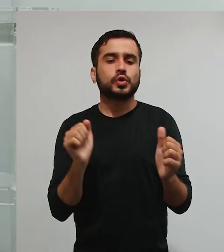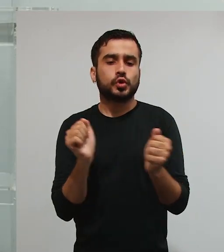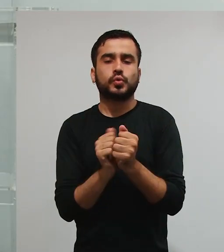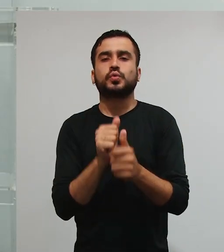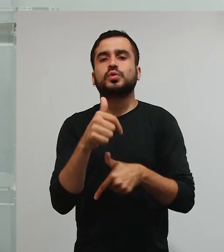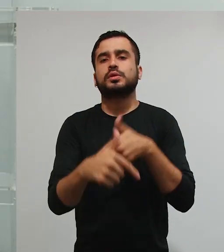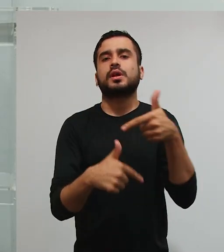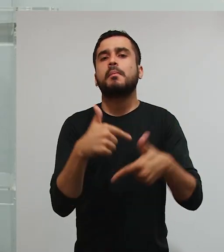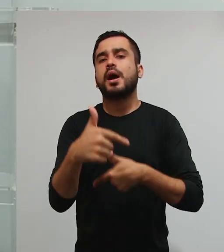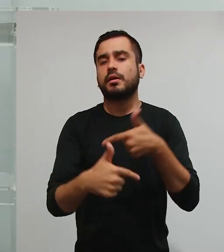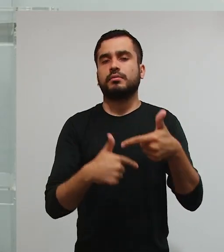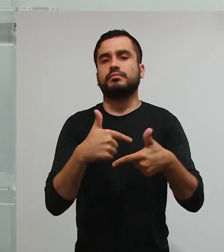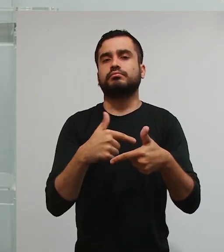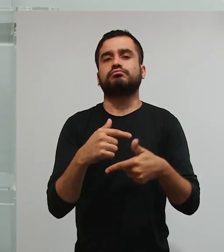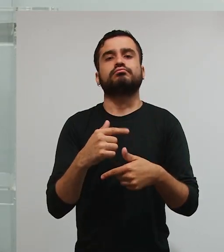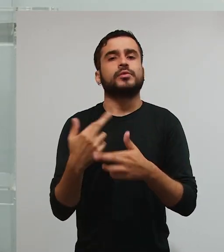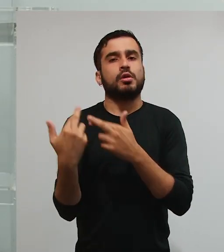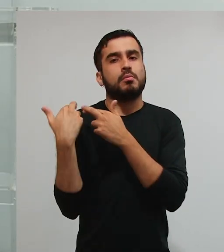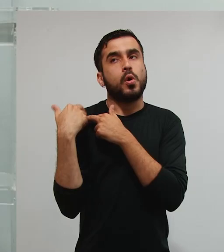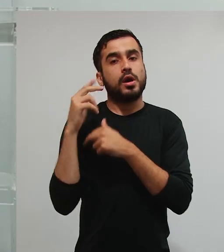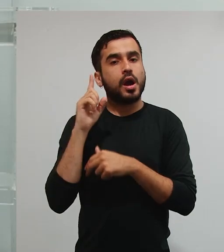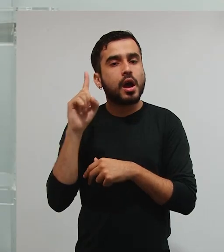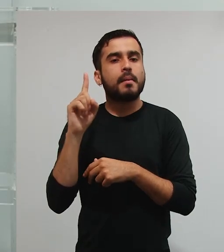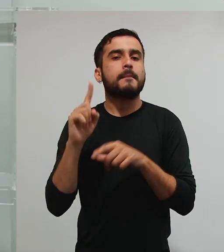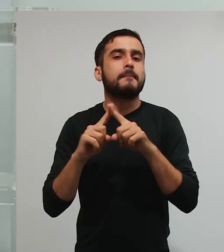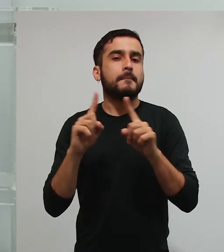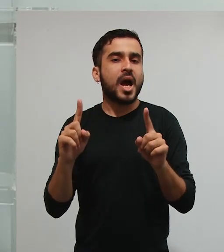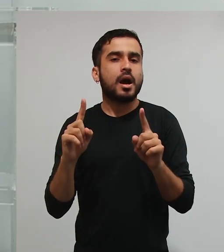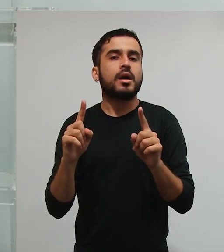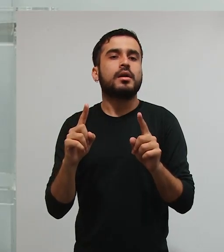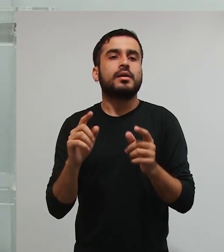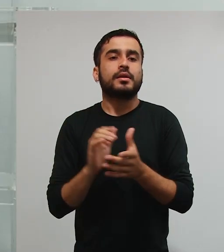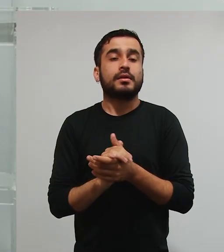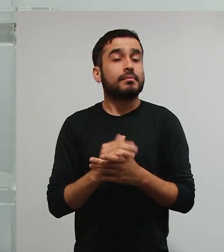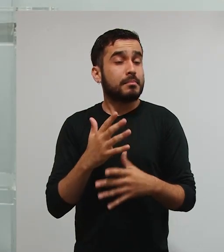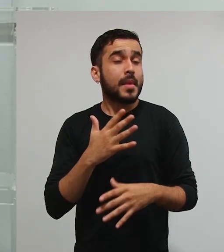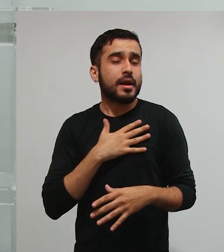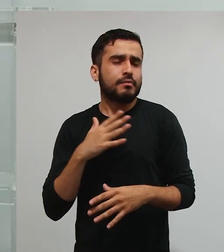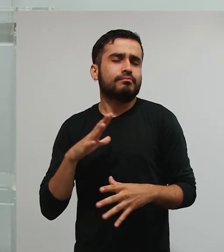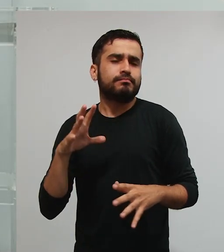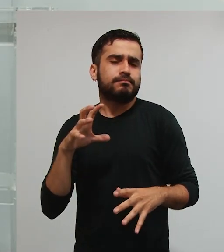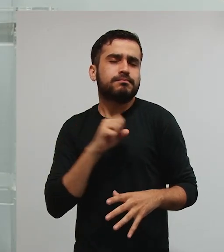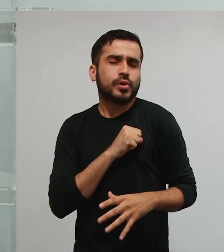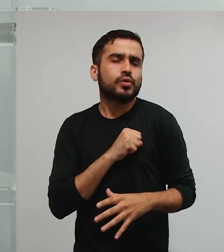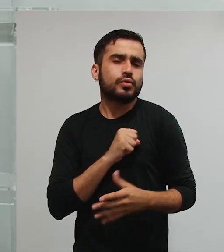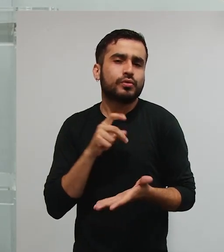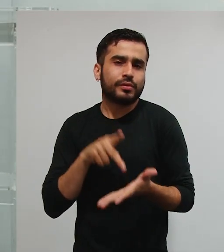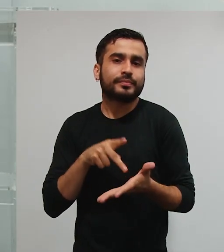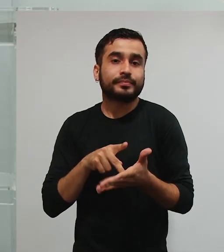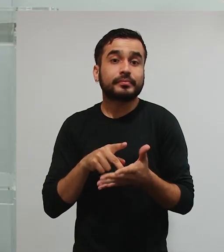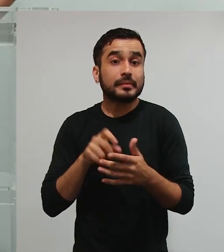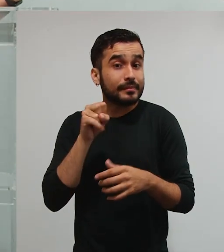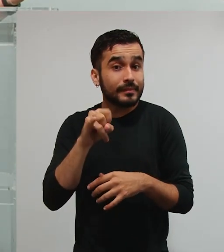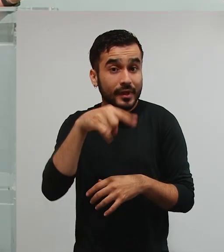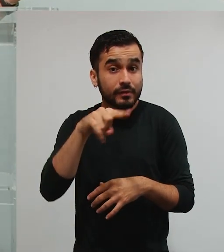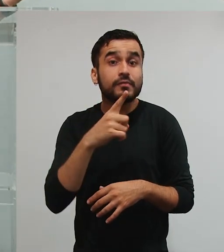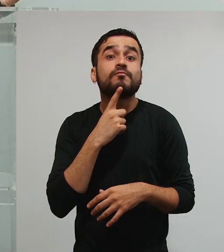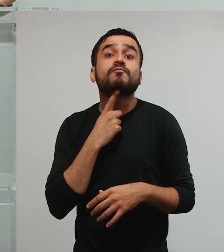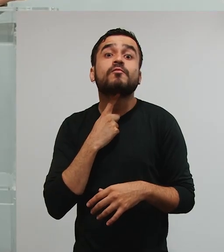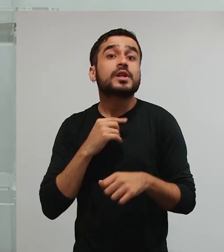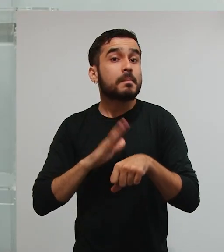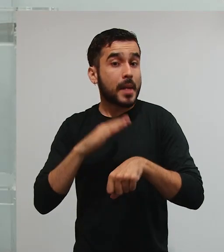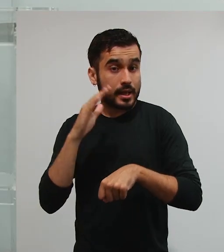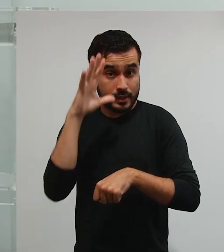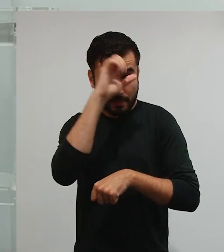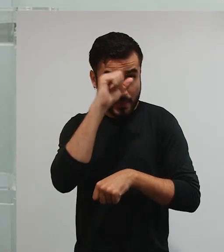ele, geridos naquele espaço, naquele contexto. Ai, que tudo! Adorei! Então, se você quiser saber mais o que a gente